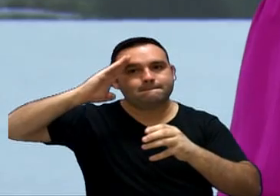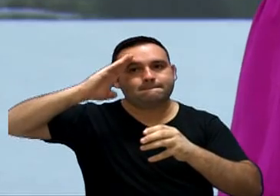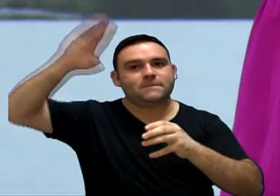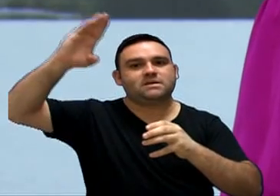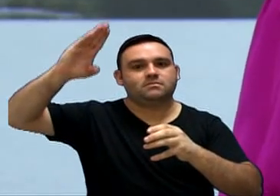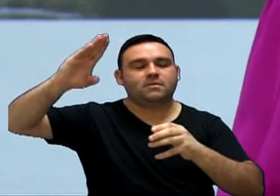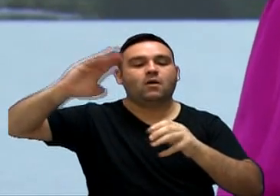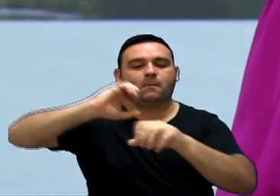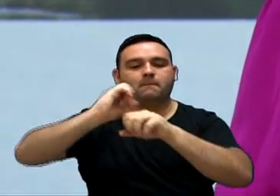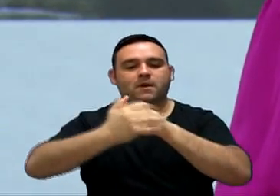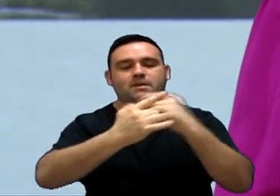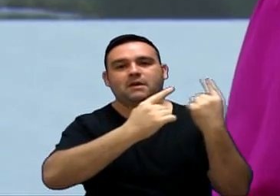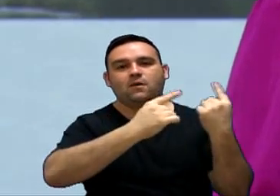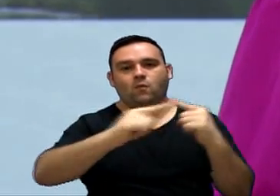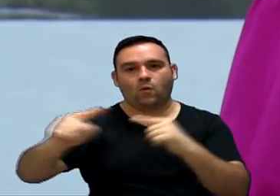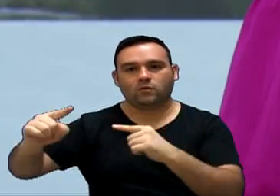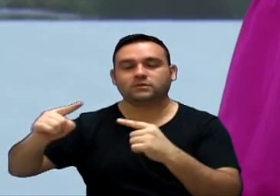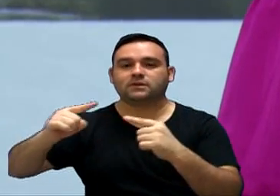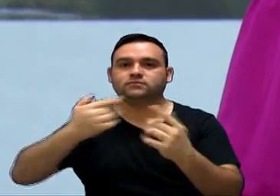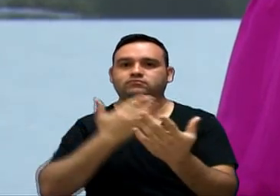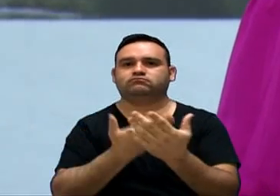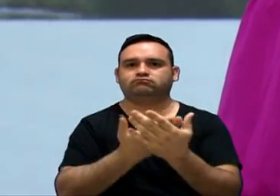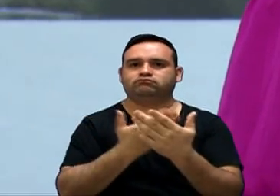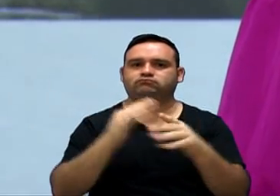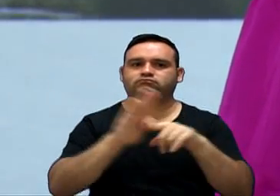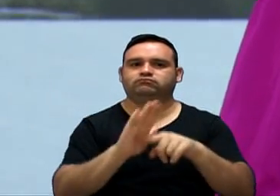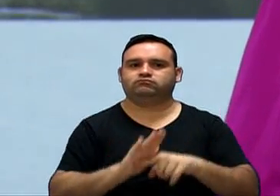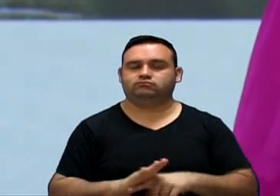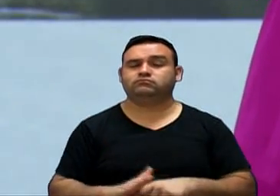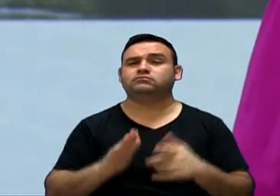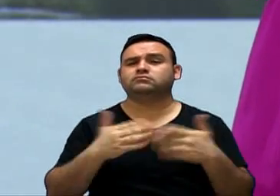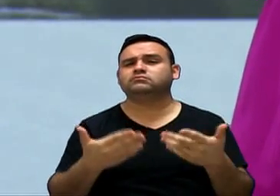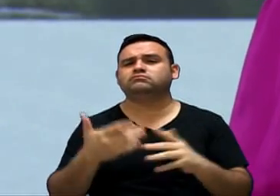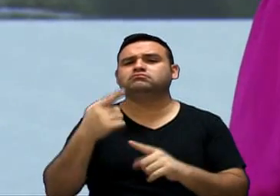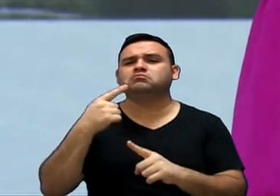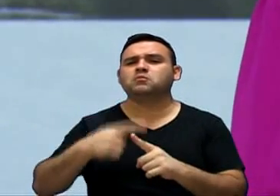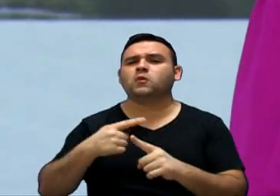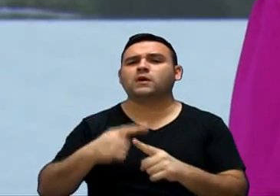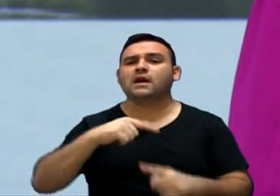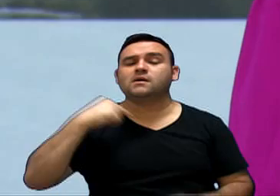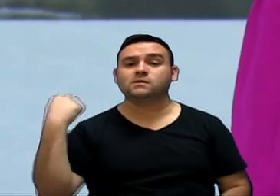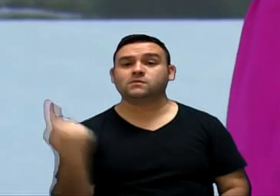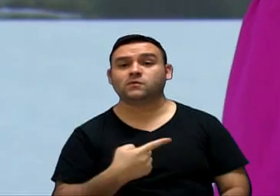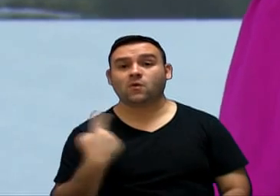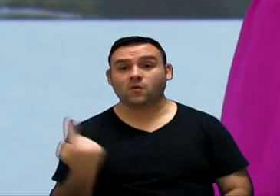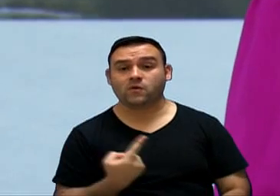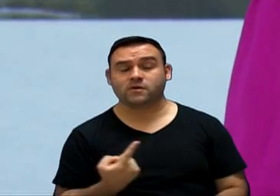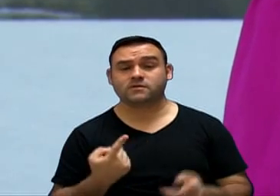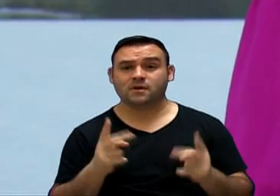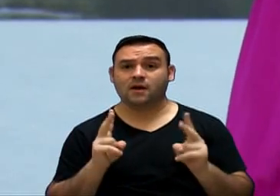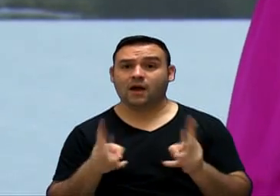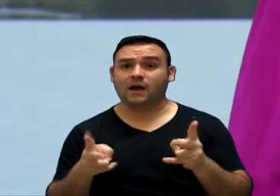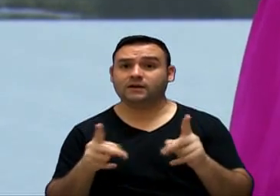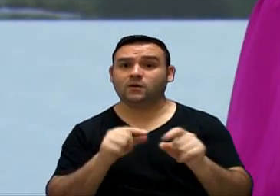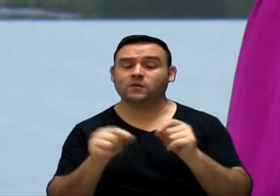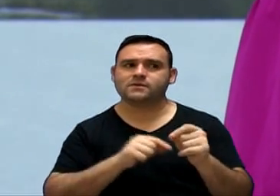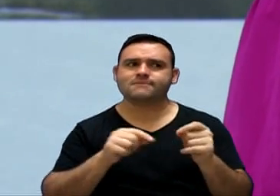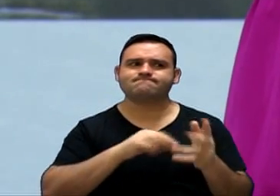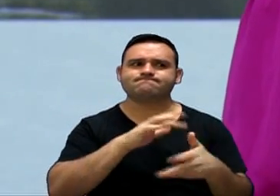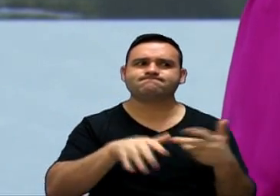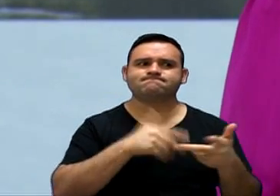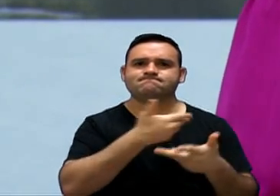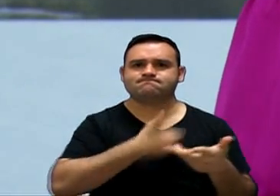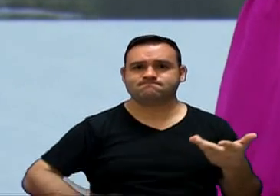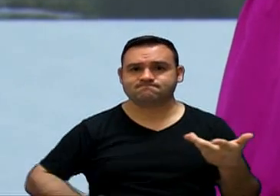no combate à pandemia, diz estudos. E por quê? Nós estamos ainda no estado de calamidade